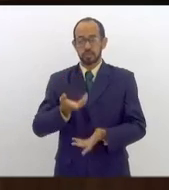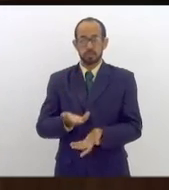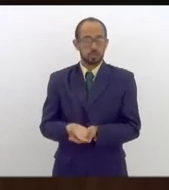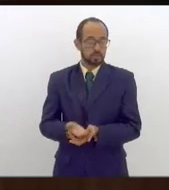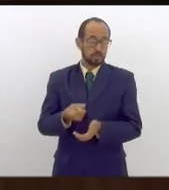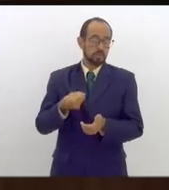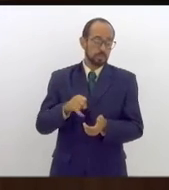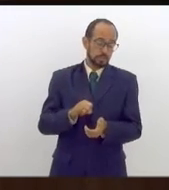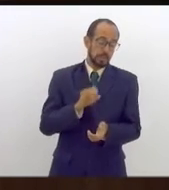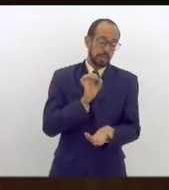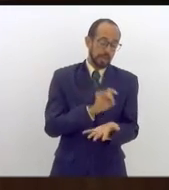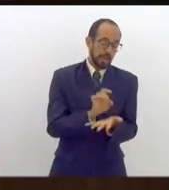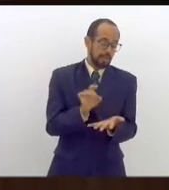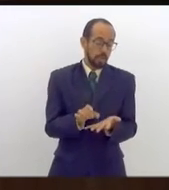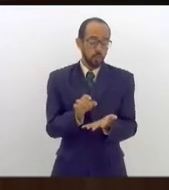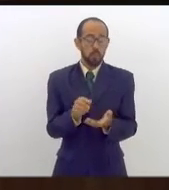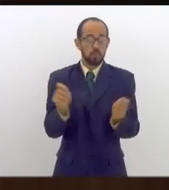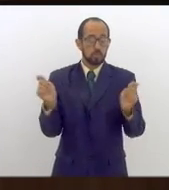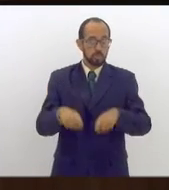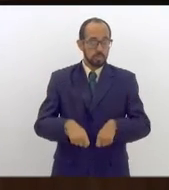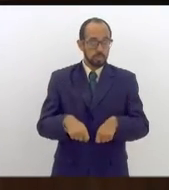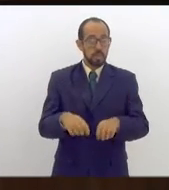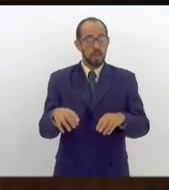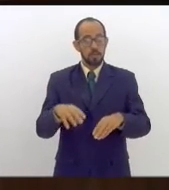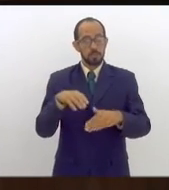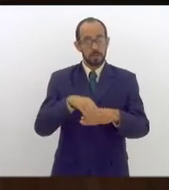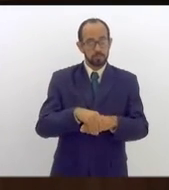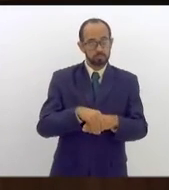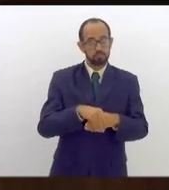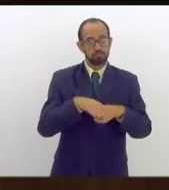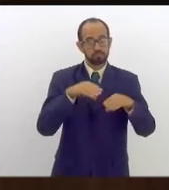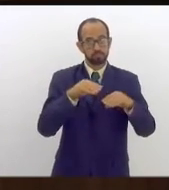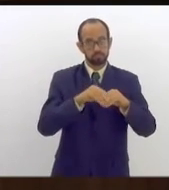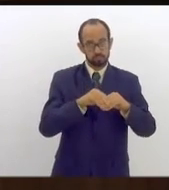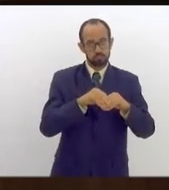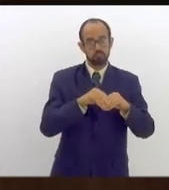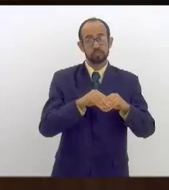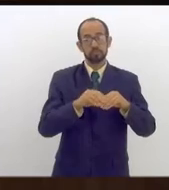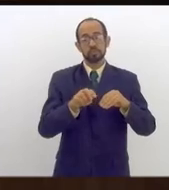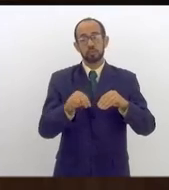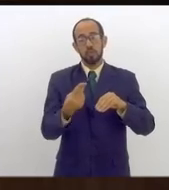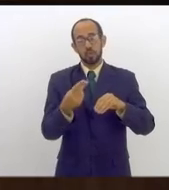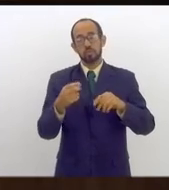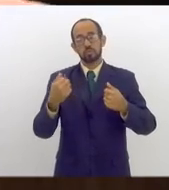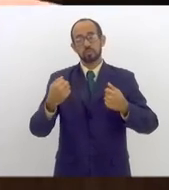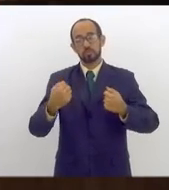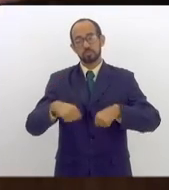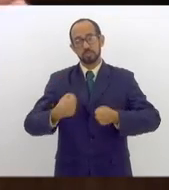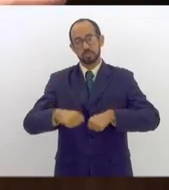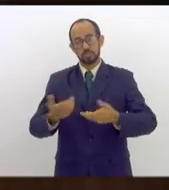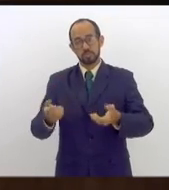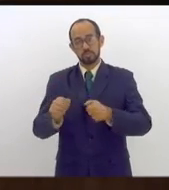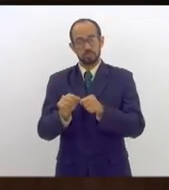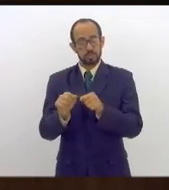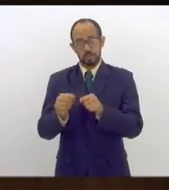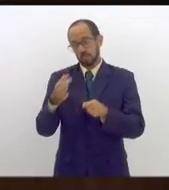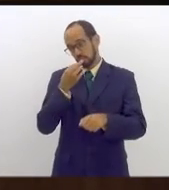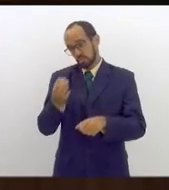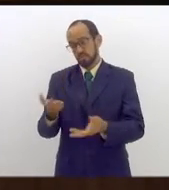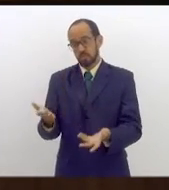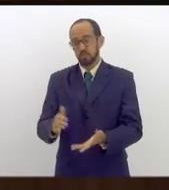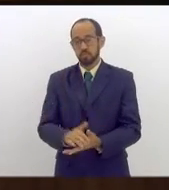se cabe anexação na discussão de segunda e se realmente deve ser anexado. É a sugestão,